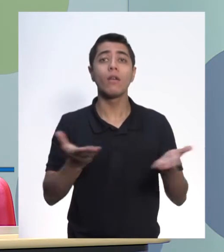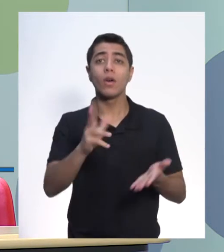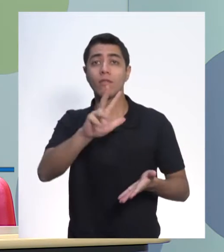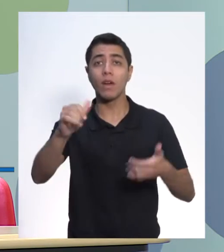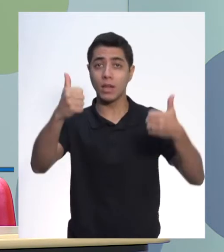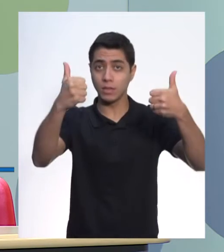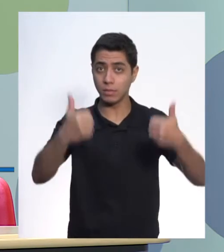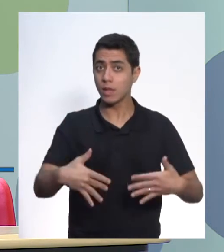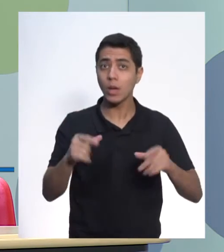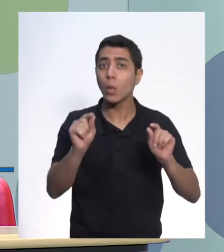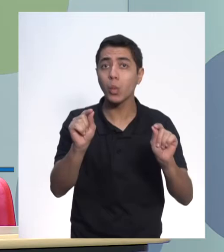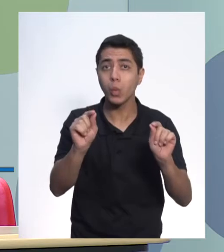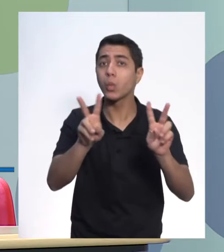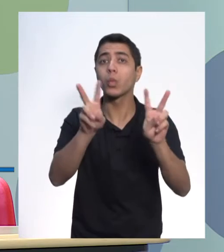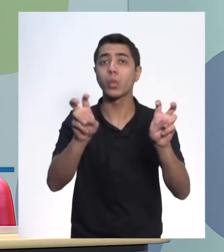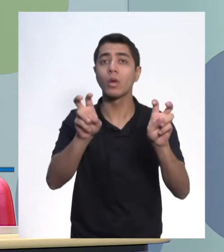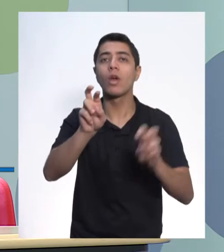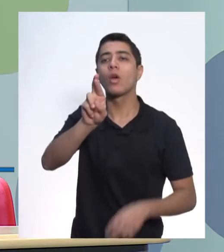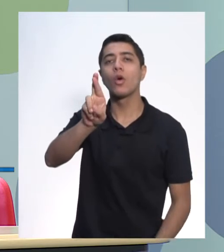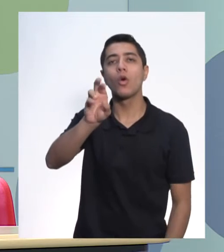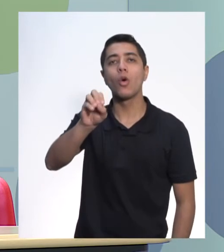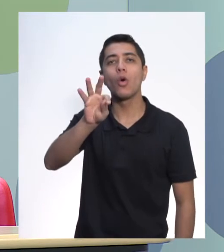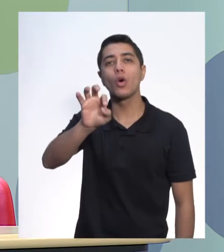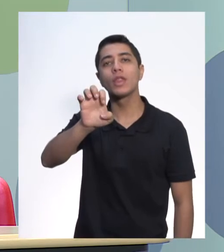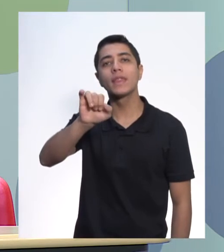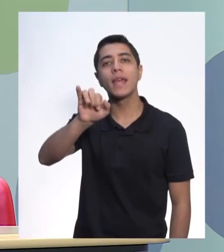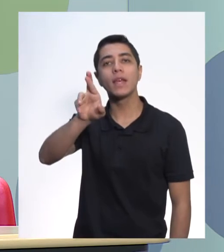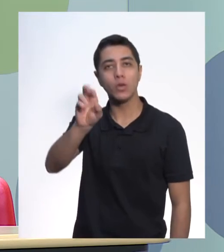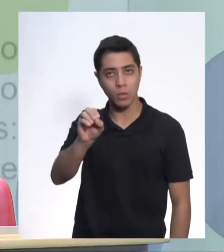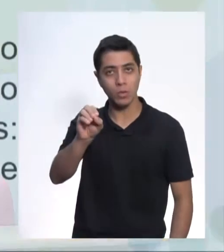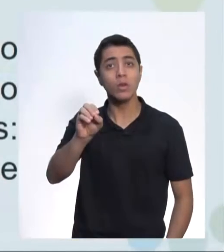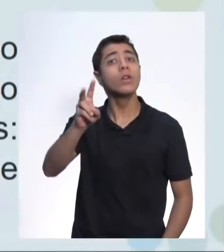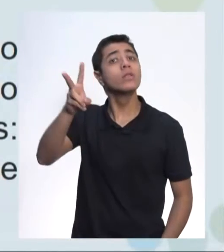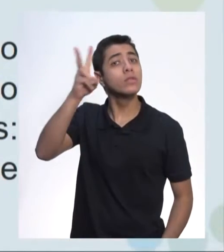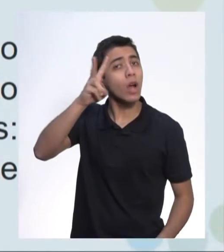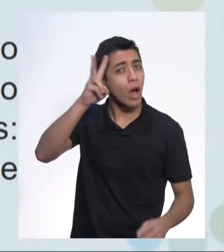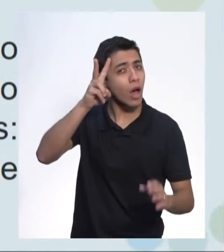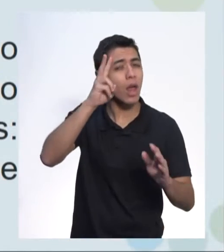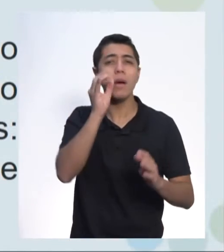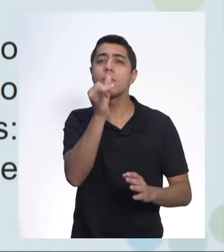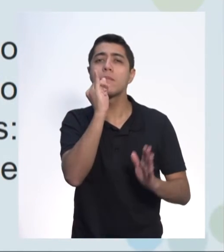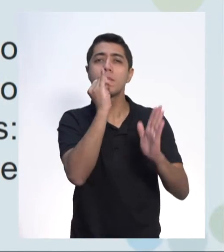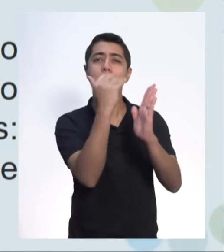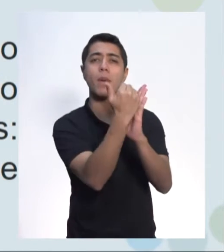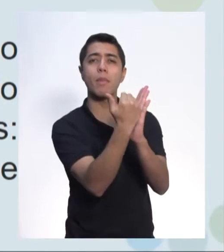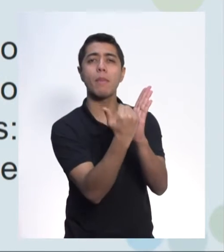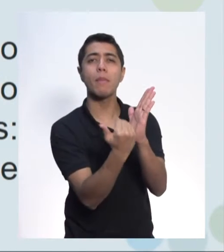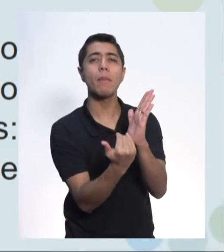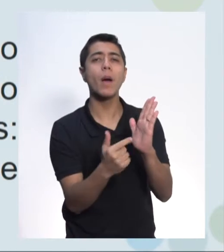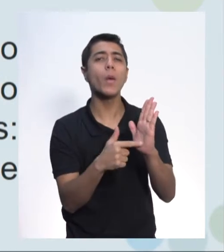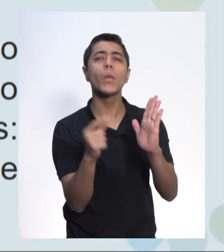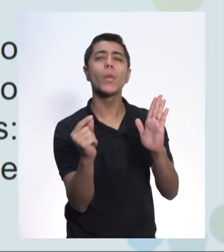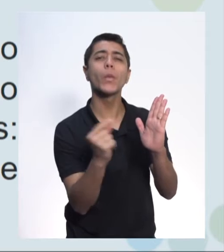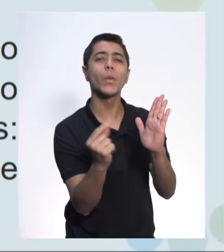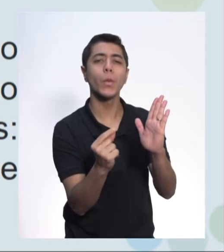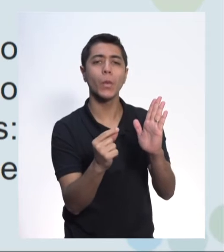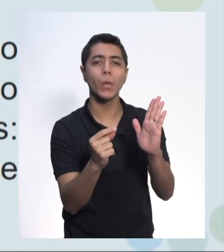sobre o que é importante contar em uma narrativa. Então aparece na tela para vocês o seguinte: o roteiro ele é um guia